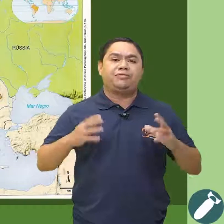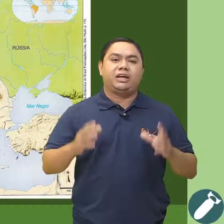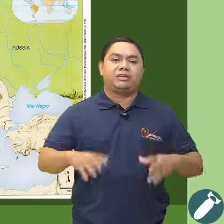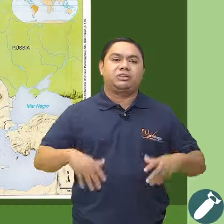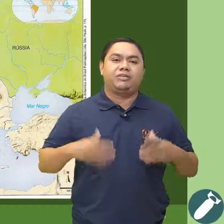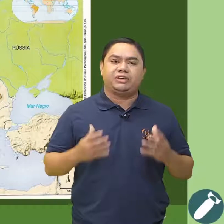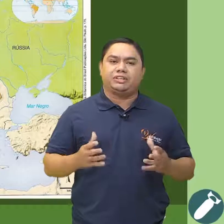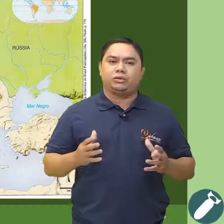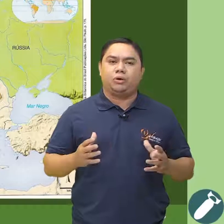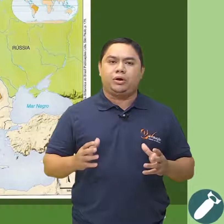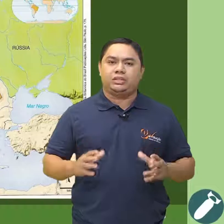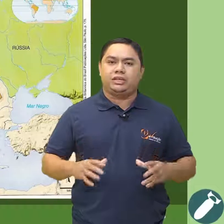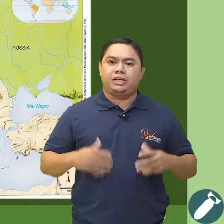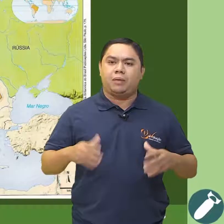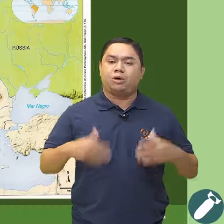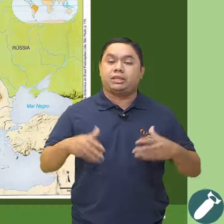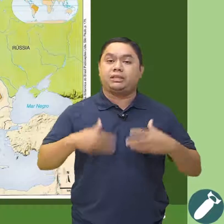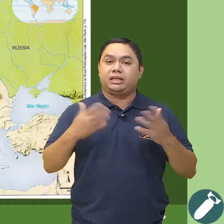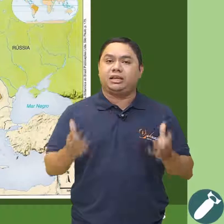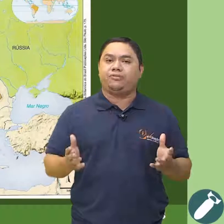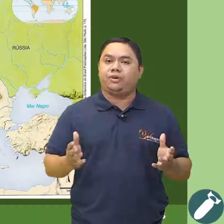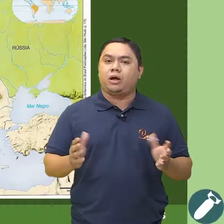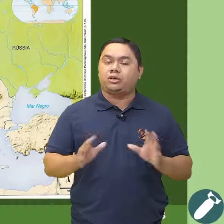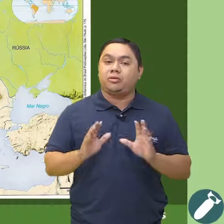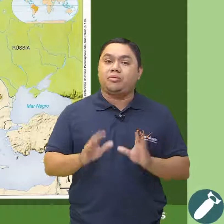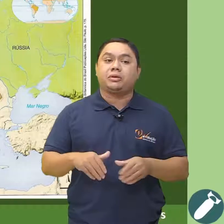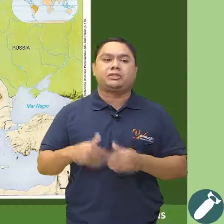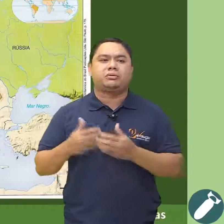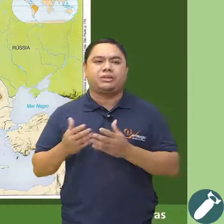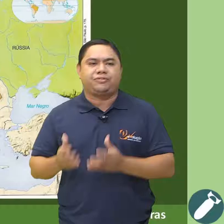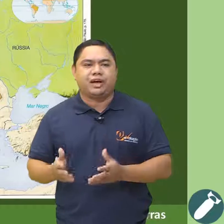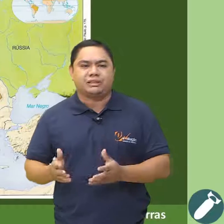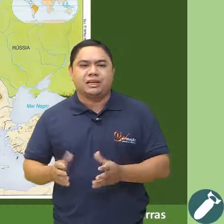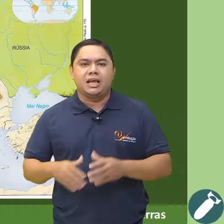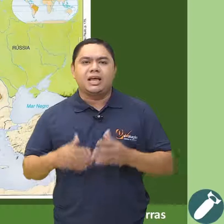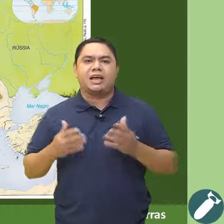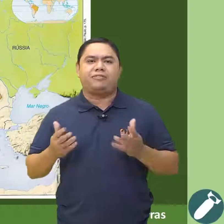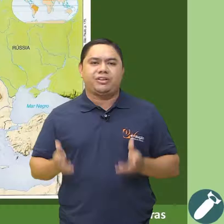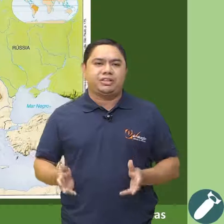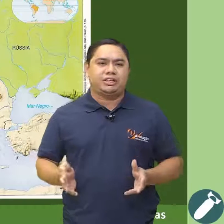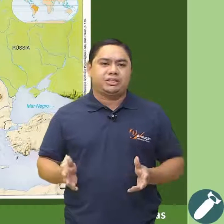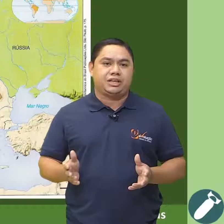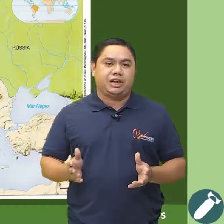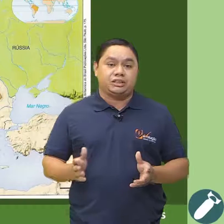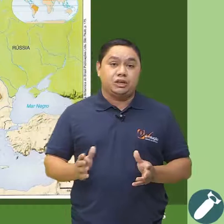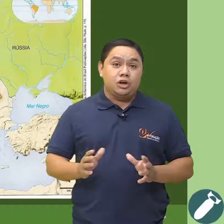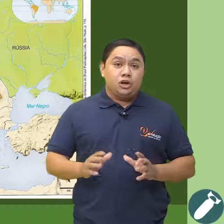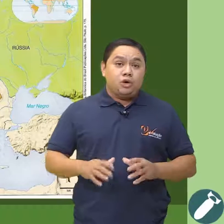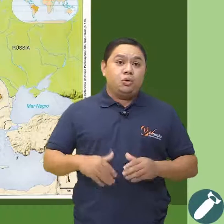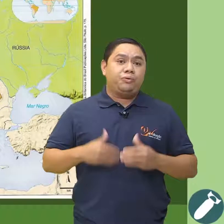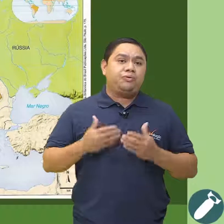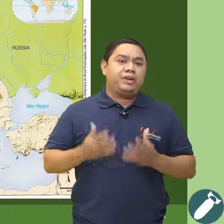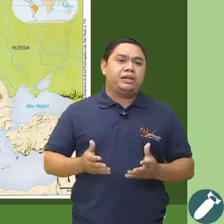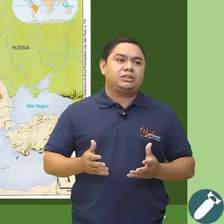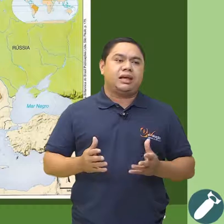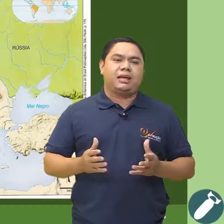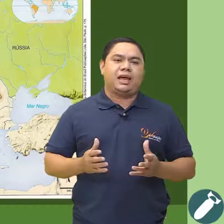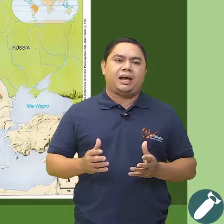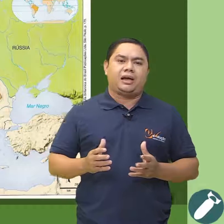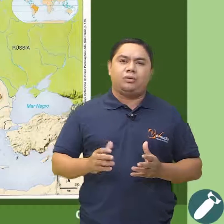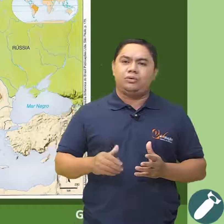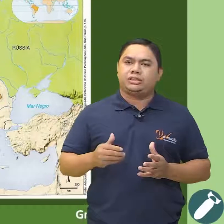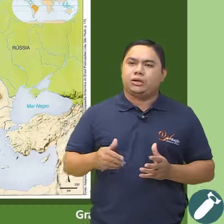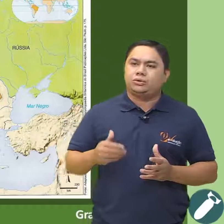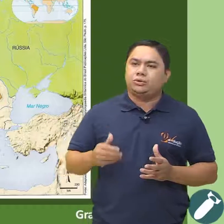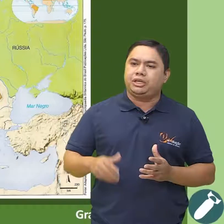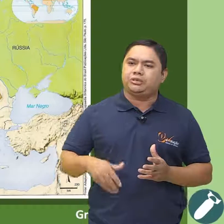essa fase não teve vencedores e a mortandade ela foi alta, nós vamos ver uma segunda fase, que é a fase de trincheiras. No fim da